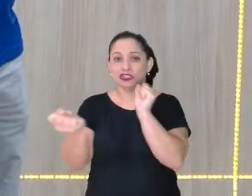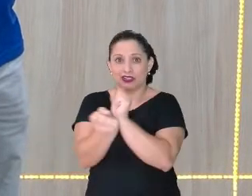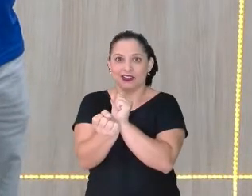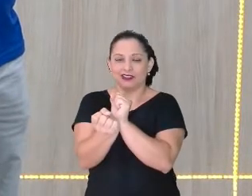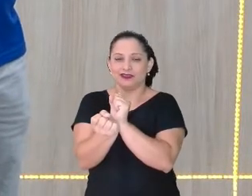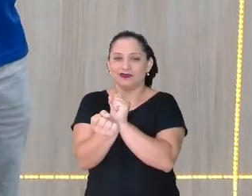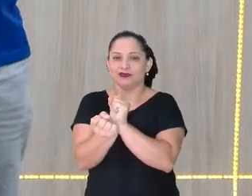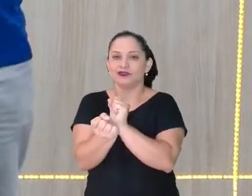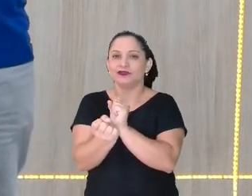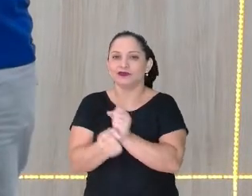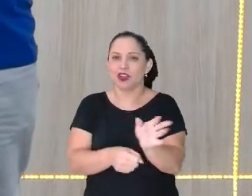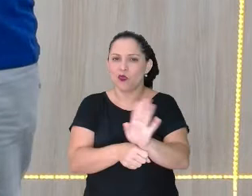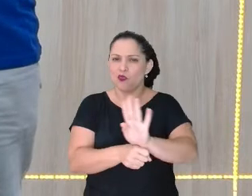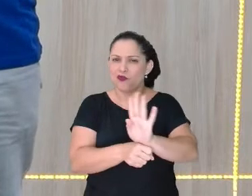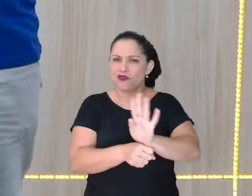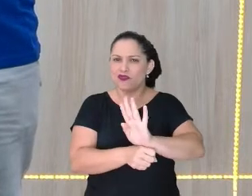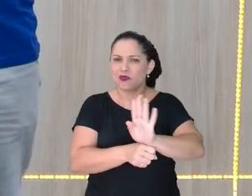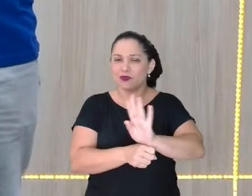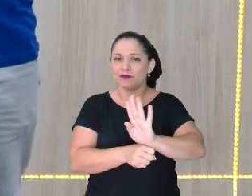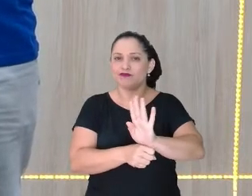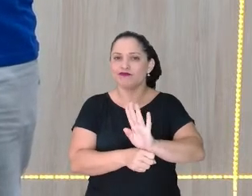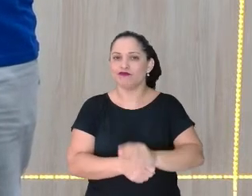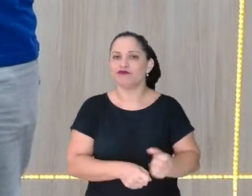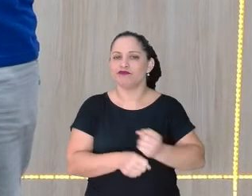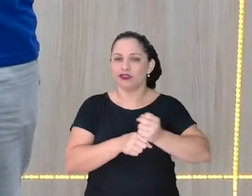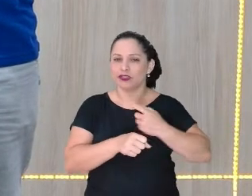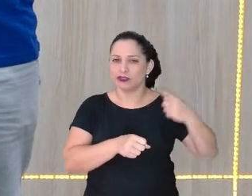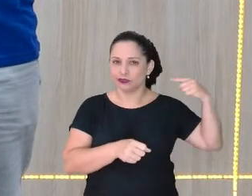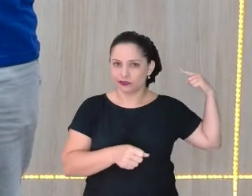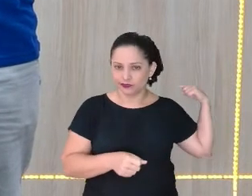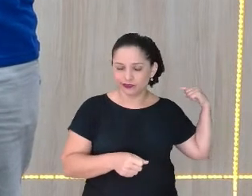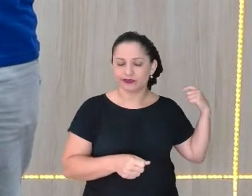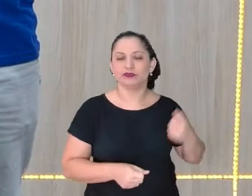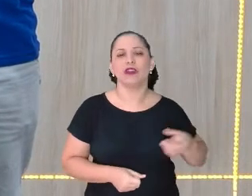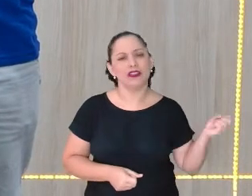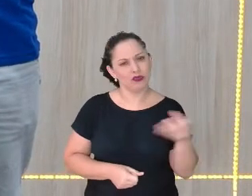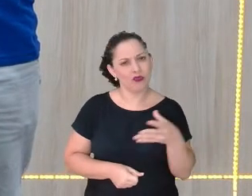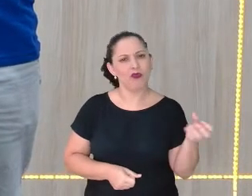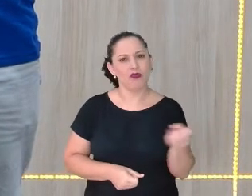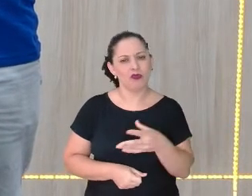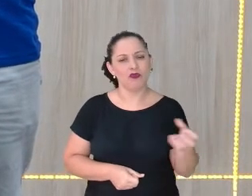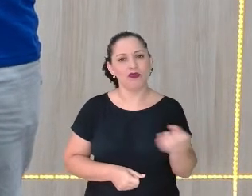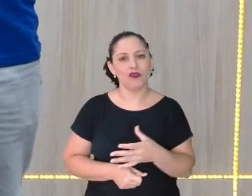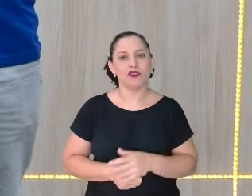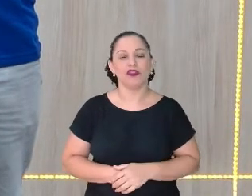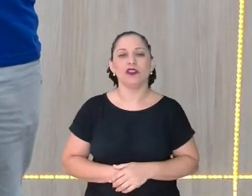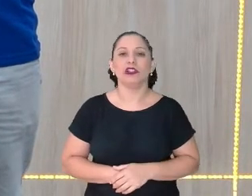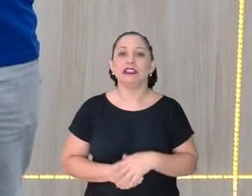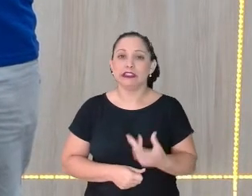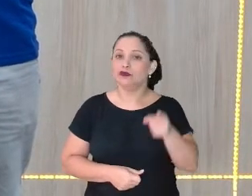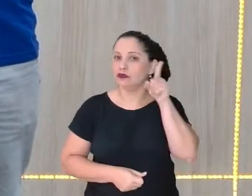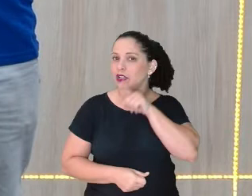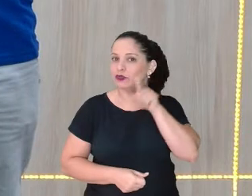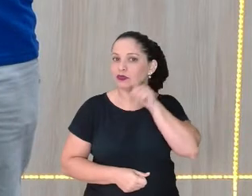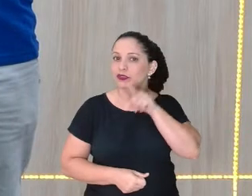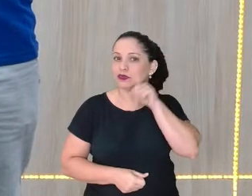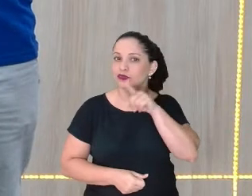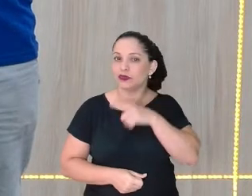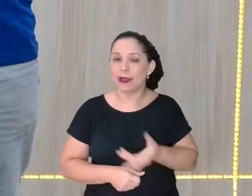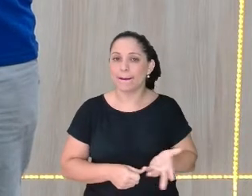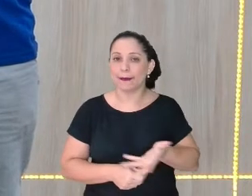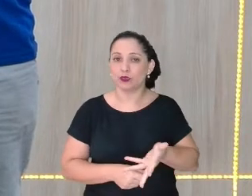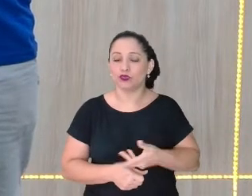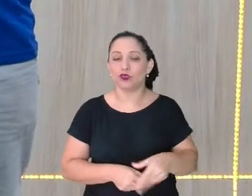escravidão, eu acho. Que é um filme que passou há uns anos atrás, tem um filme novo, nos Estados Unidos,